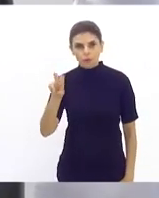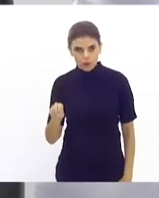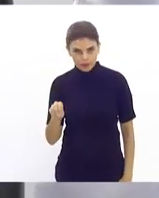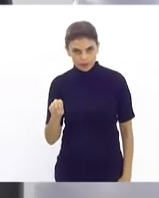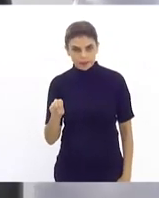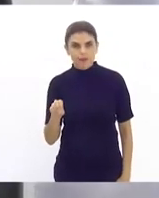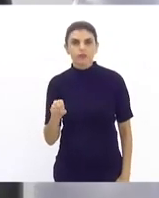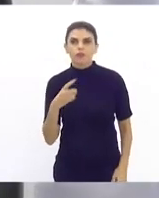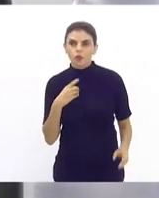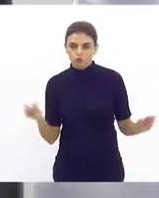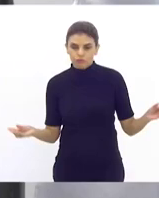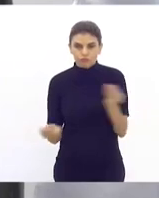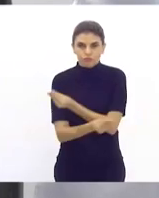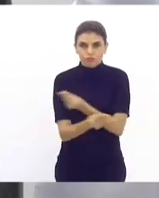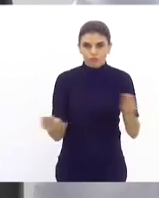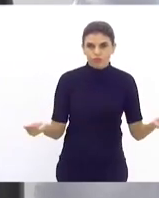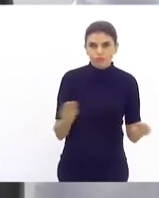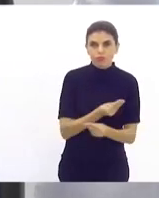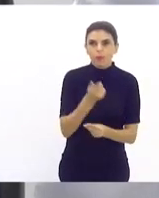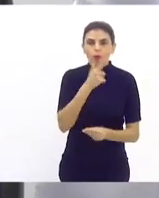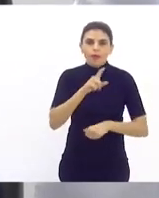Eu estou invertendo a ordem dos trabalhos para